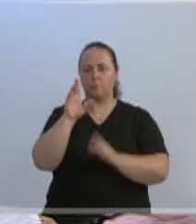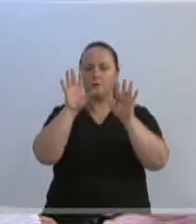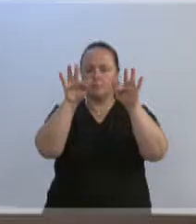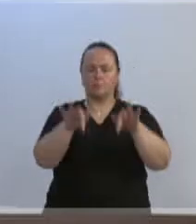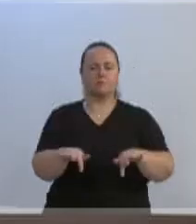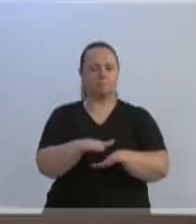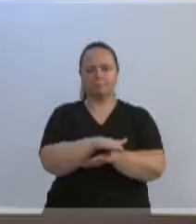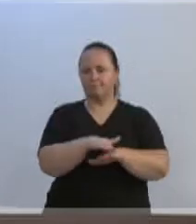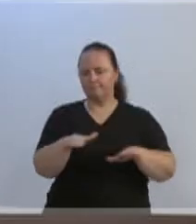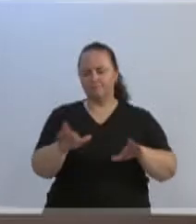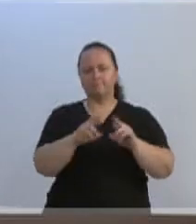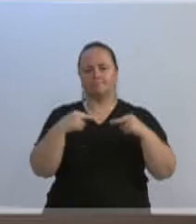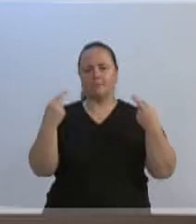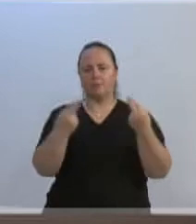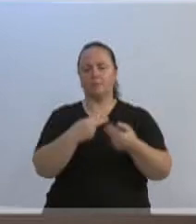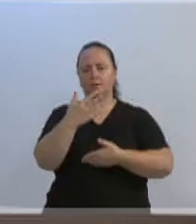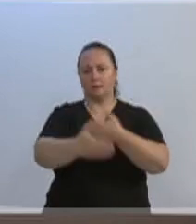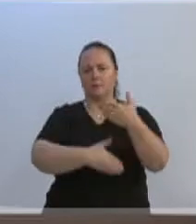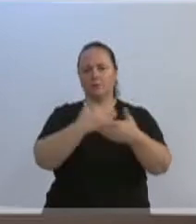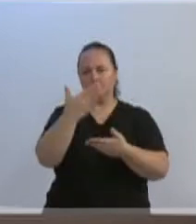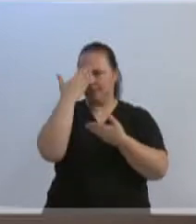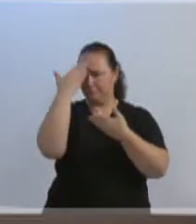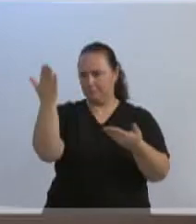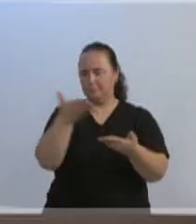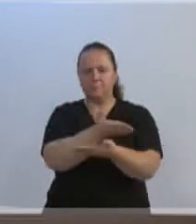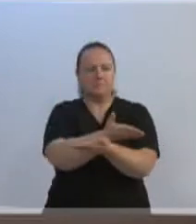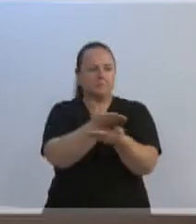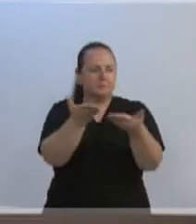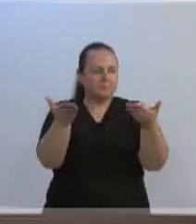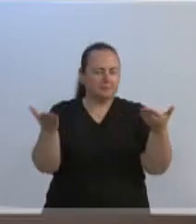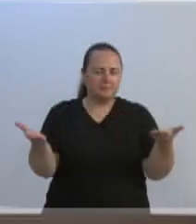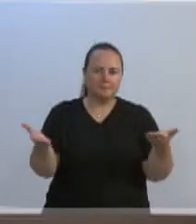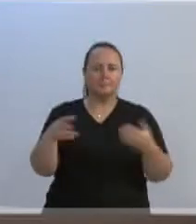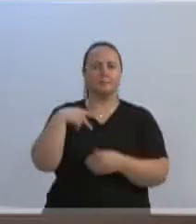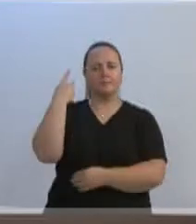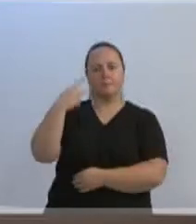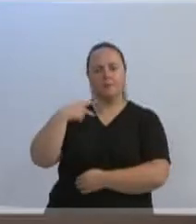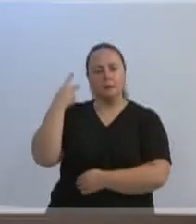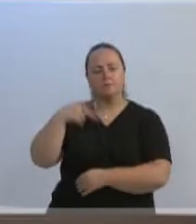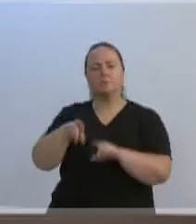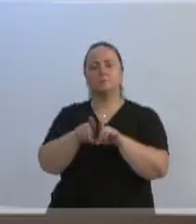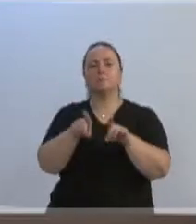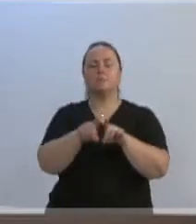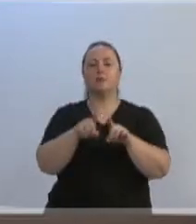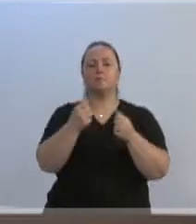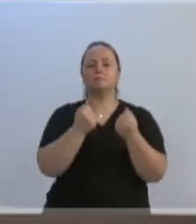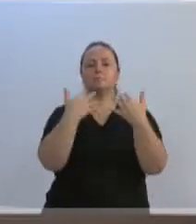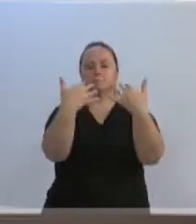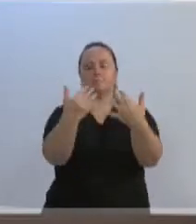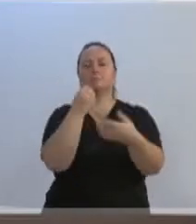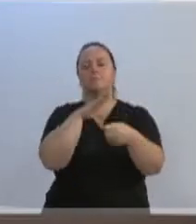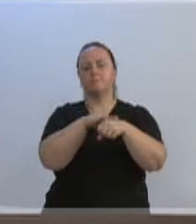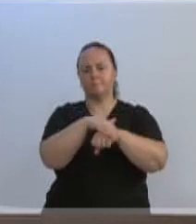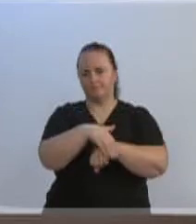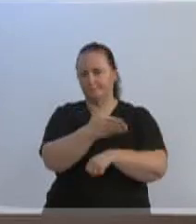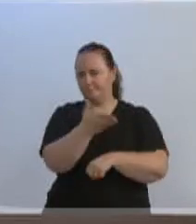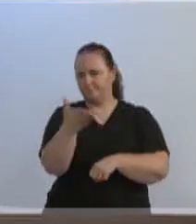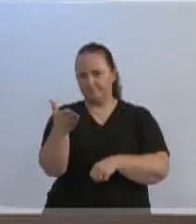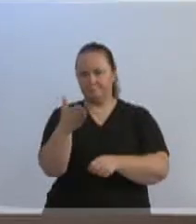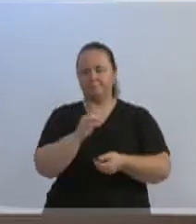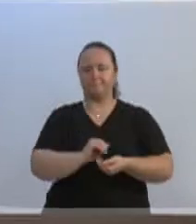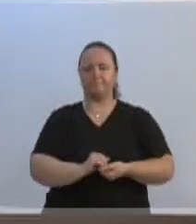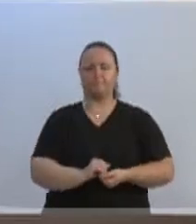encerro a presente reunião ordinária agradecendo mais uma vez aos senhores vereadores ea todos os que nos assistiram boa noite